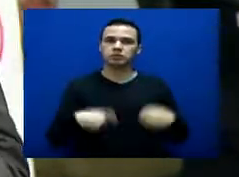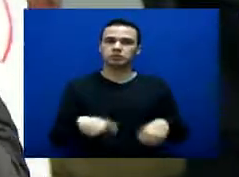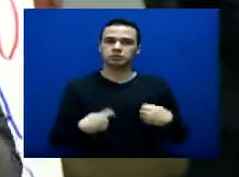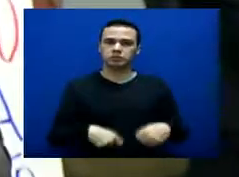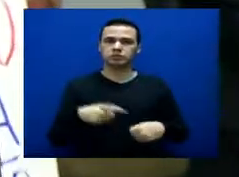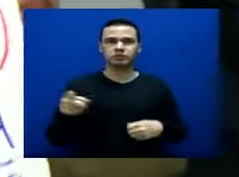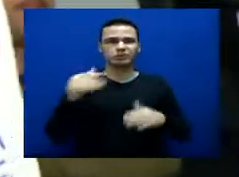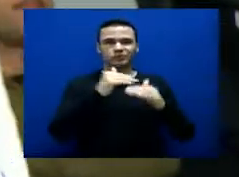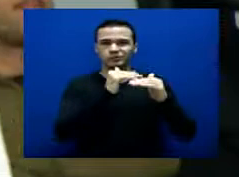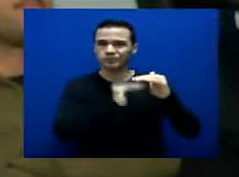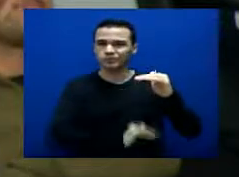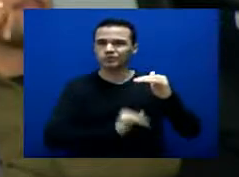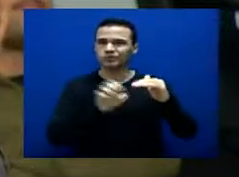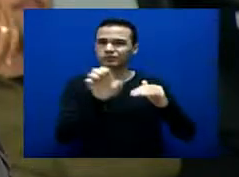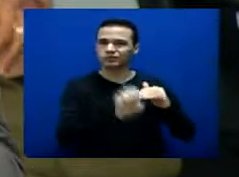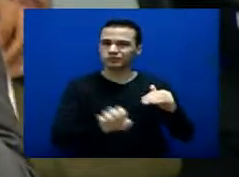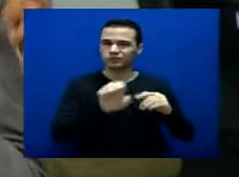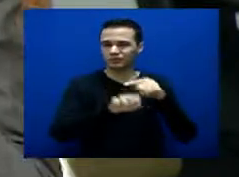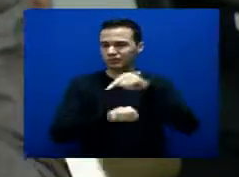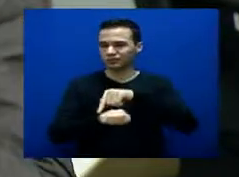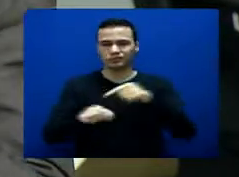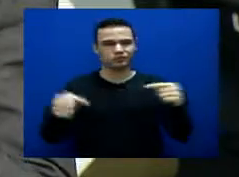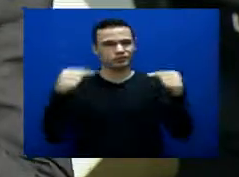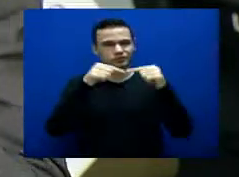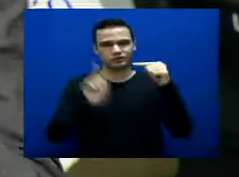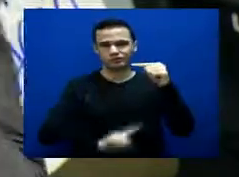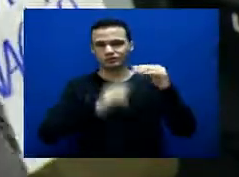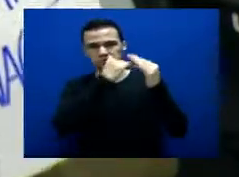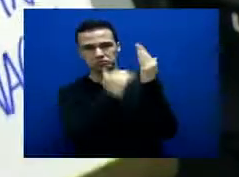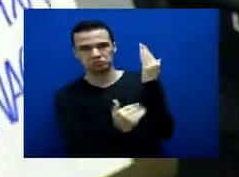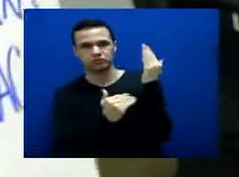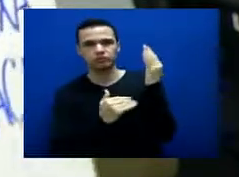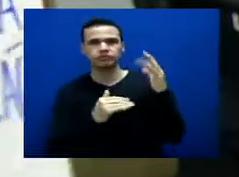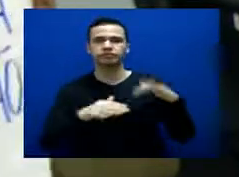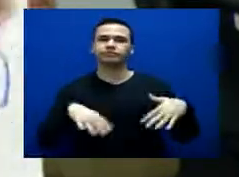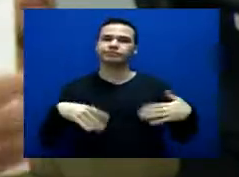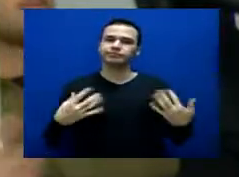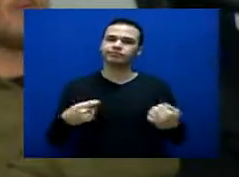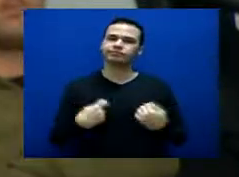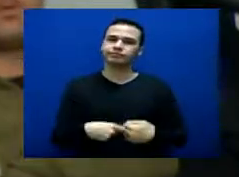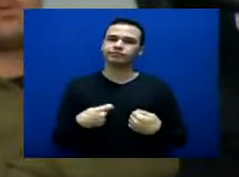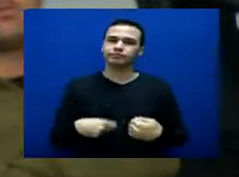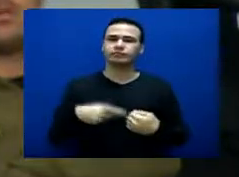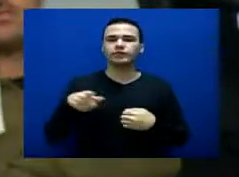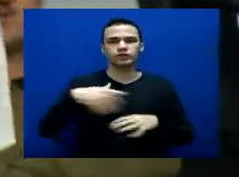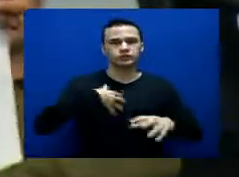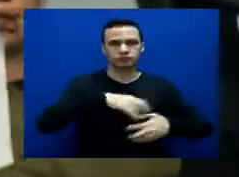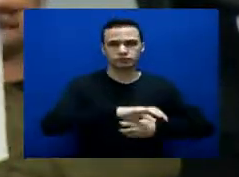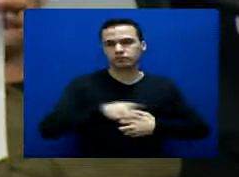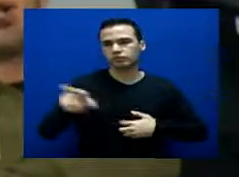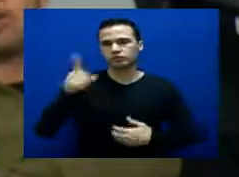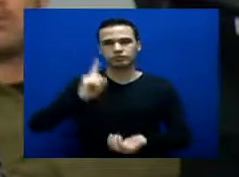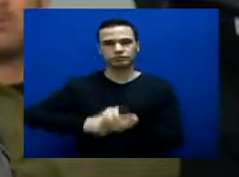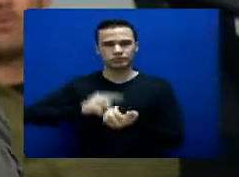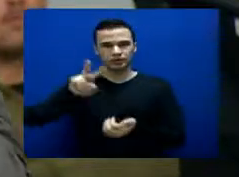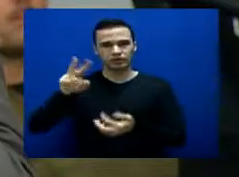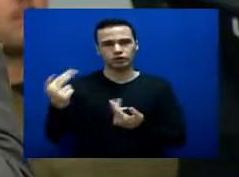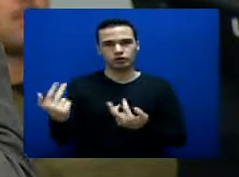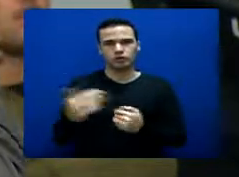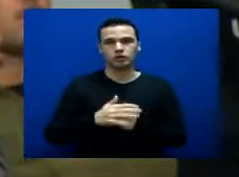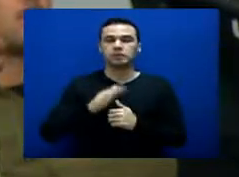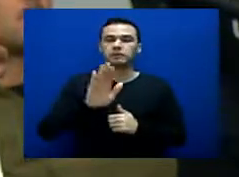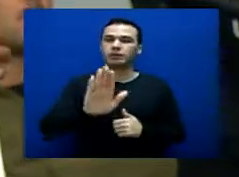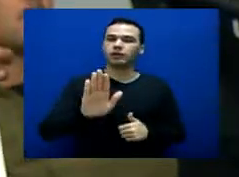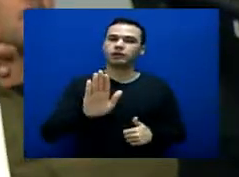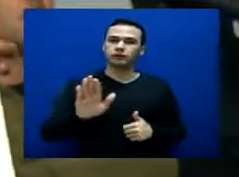muito abaixo da média estadual e alguma coisa mais séria tem que ser feita. Então, Vitão, eu pactuo com você dos seus votos de profundo pesar.